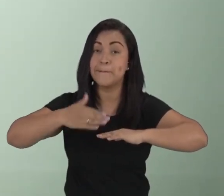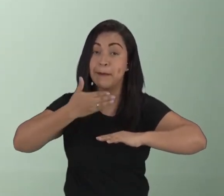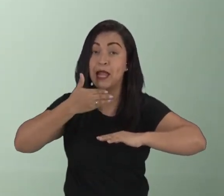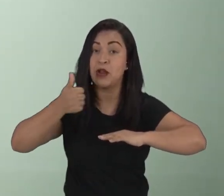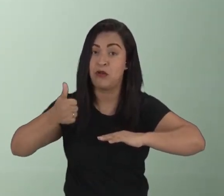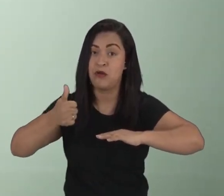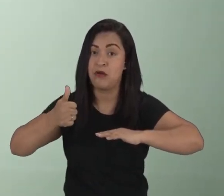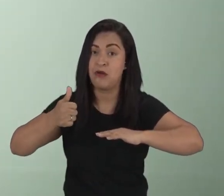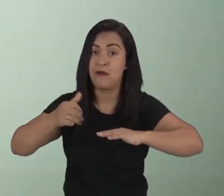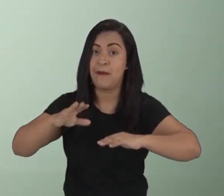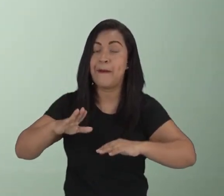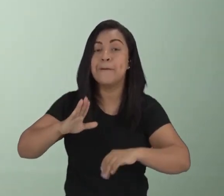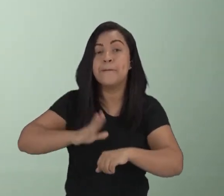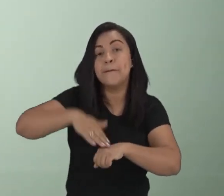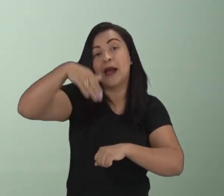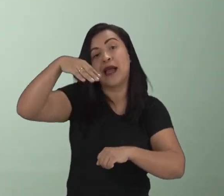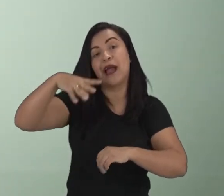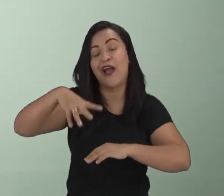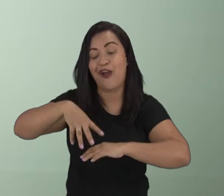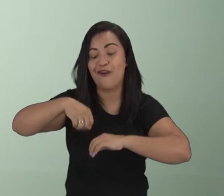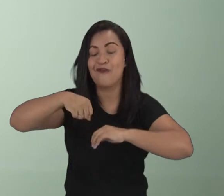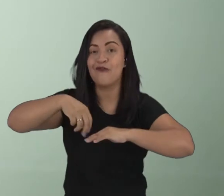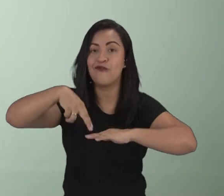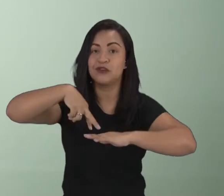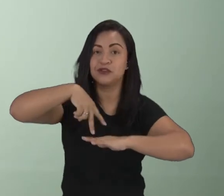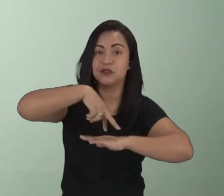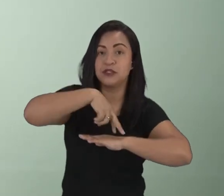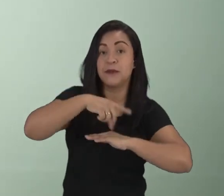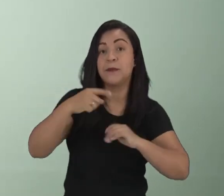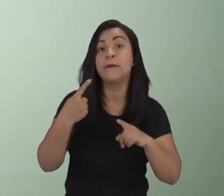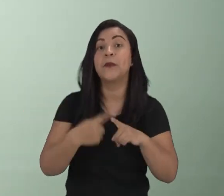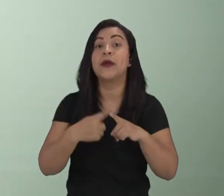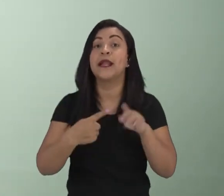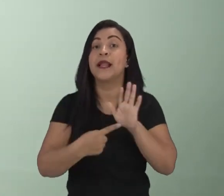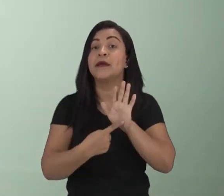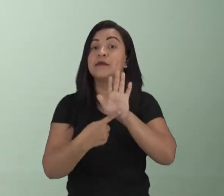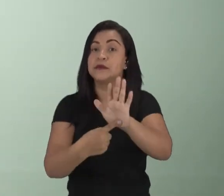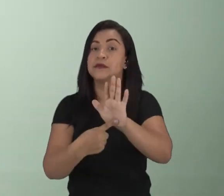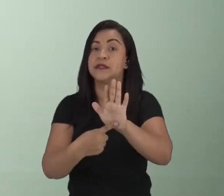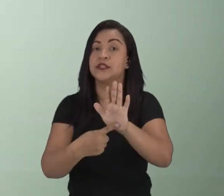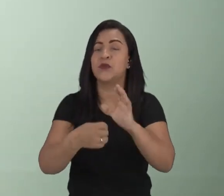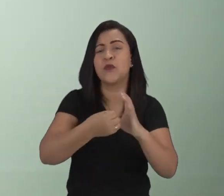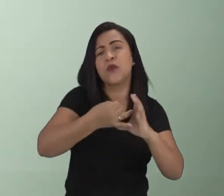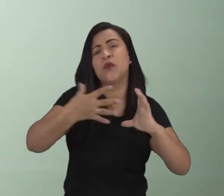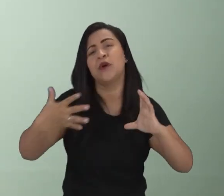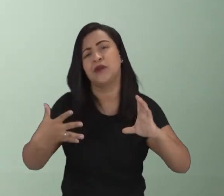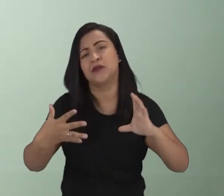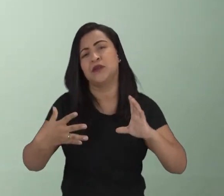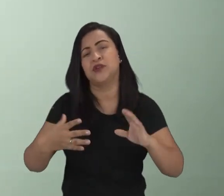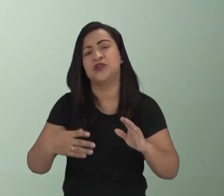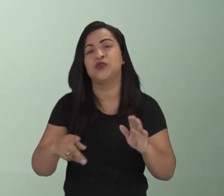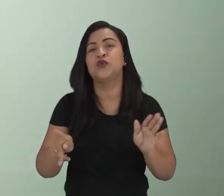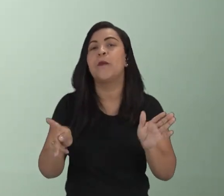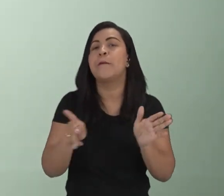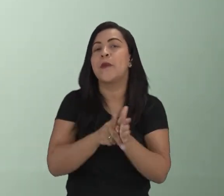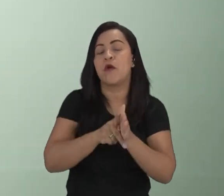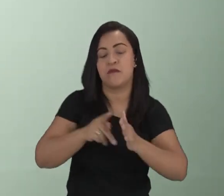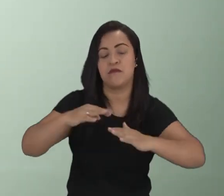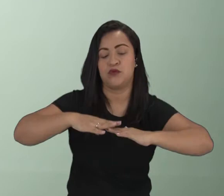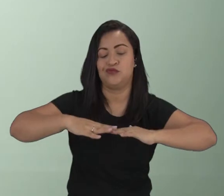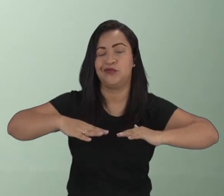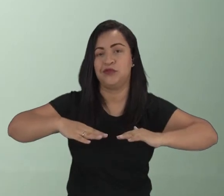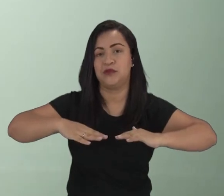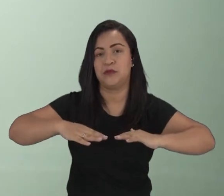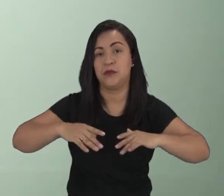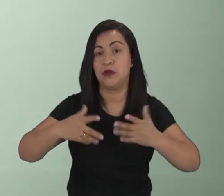essa força de atrito. Porque essa rugosidade é representada por uma característica própria do tipo de material,